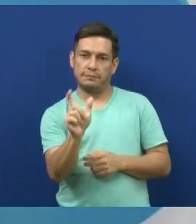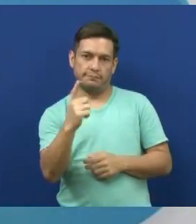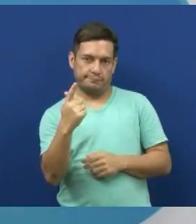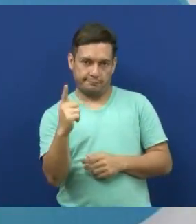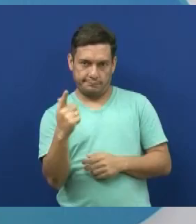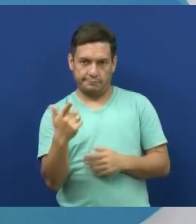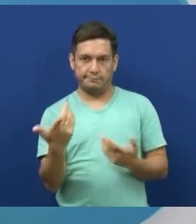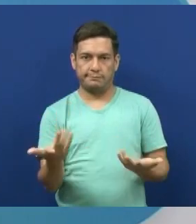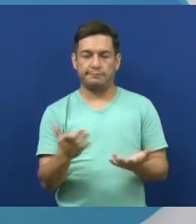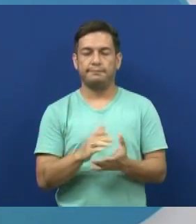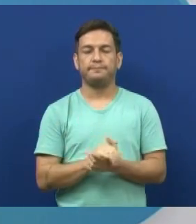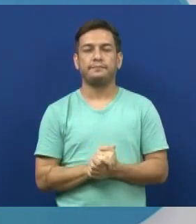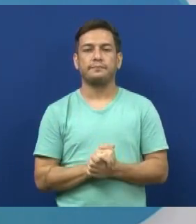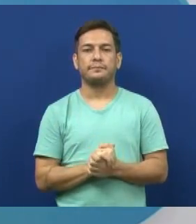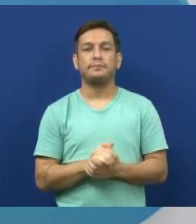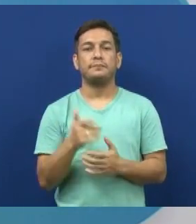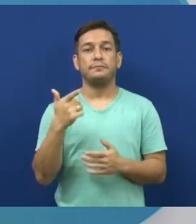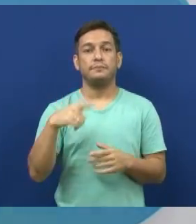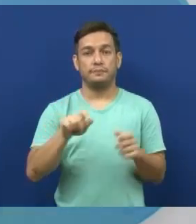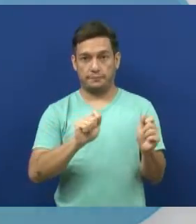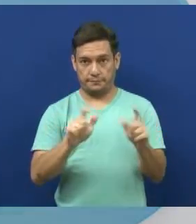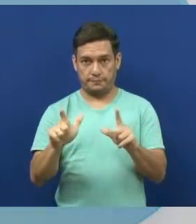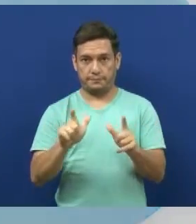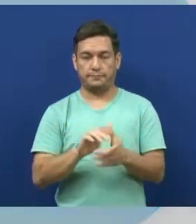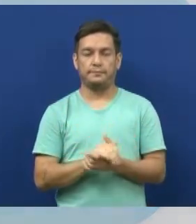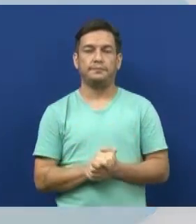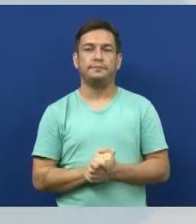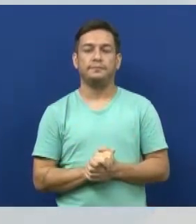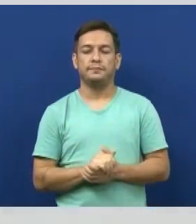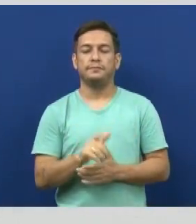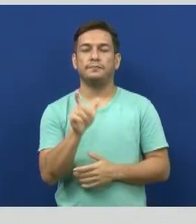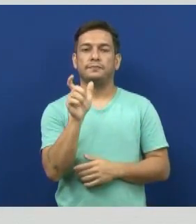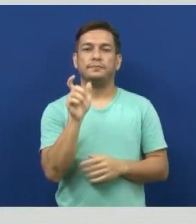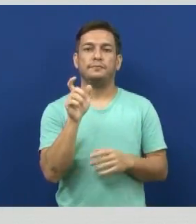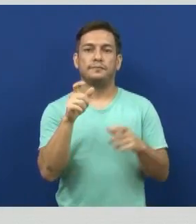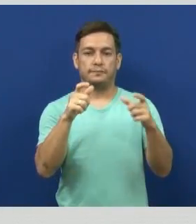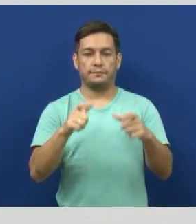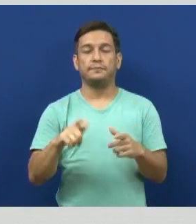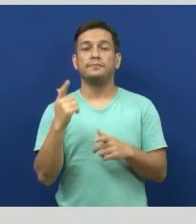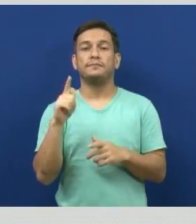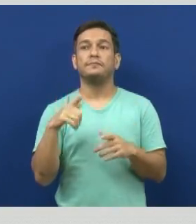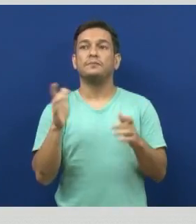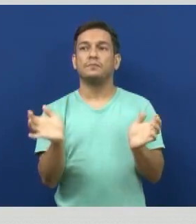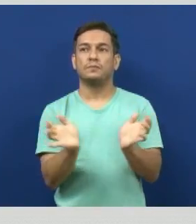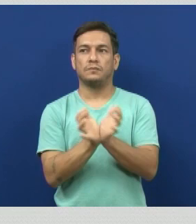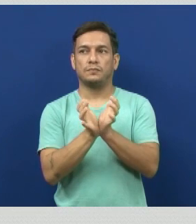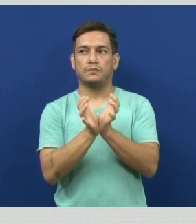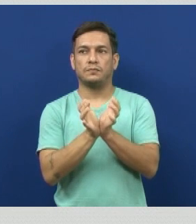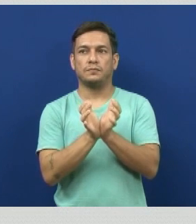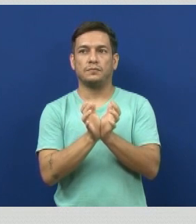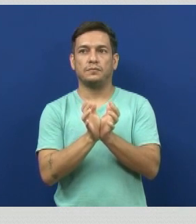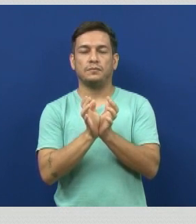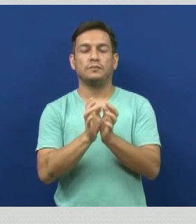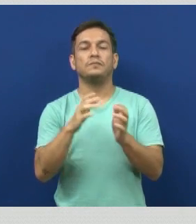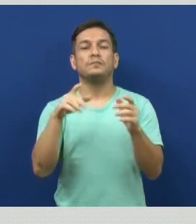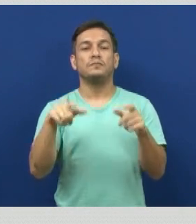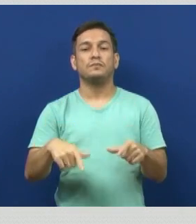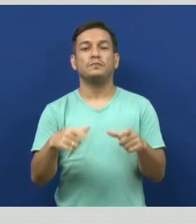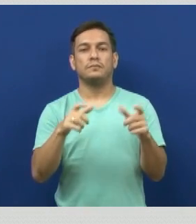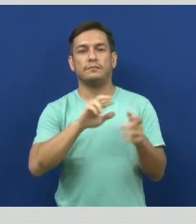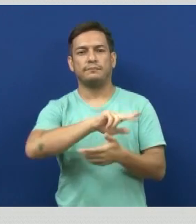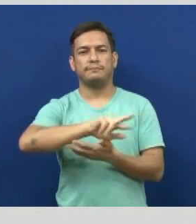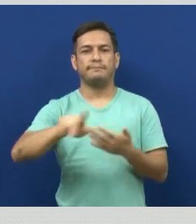geográficos. Novamente no slide. O espaço geográfico é um conjunto integrado de